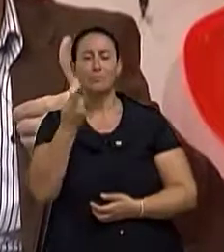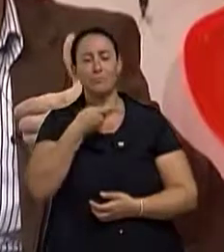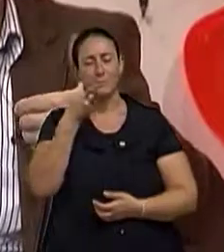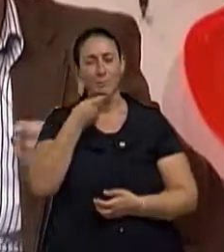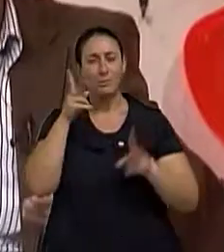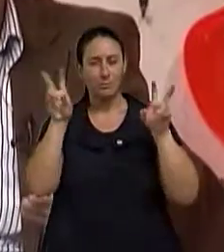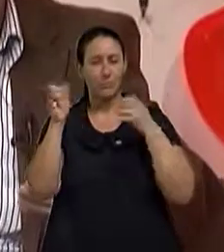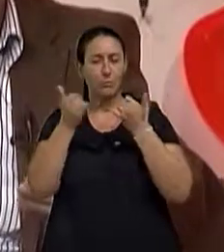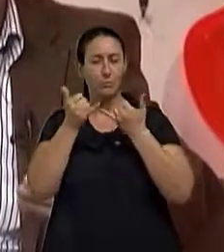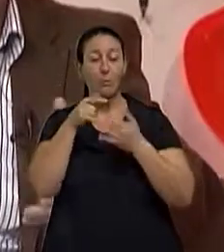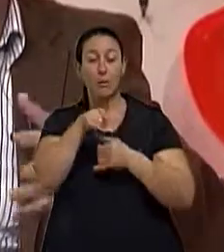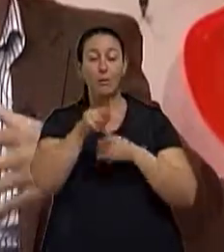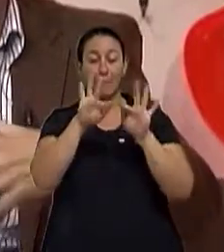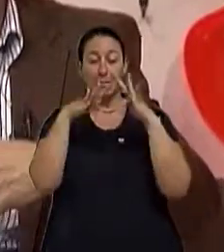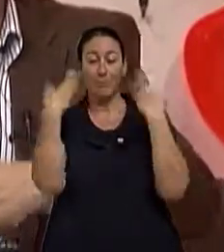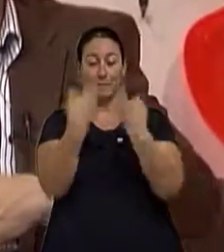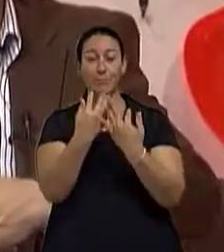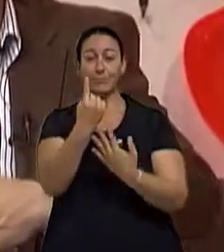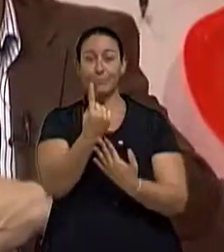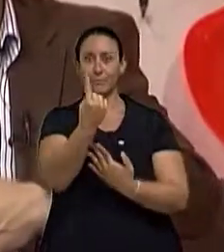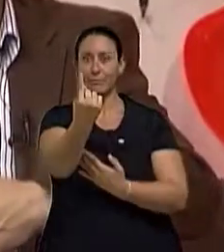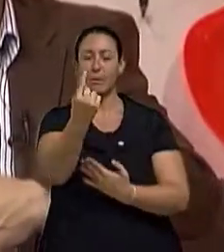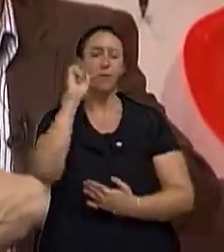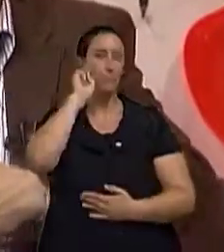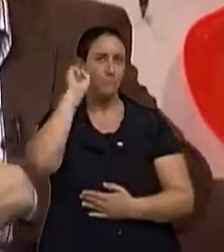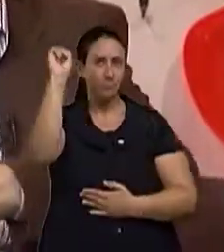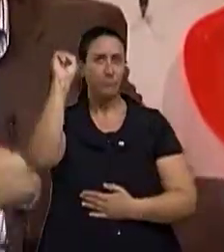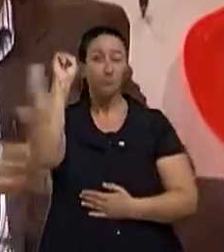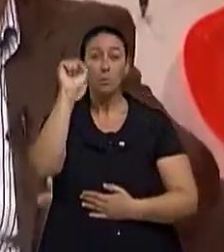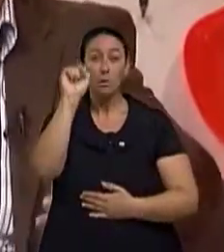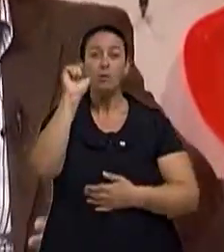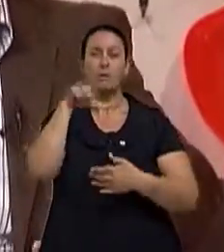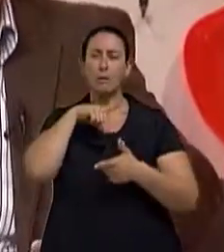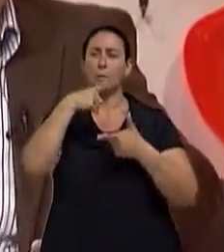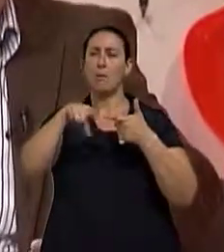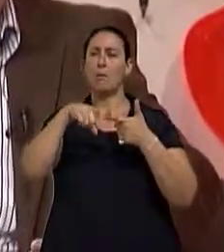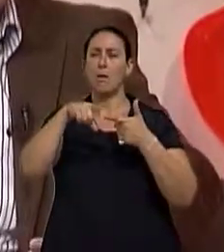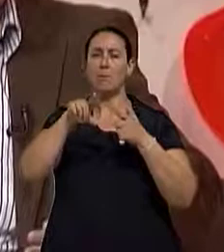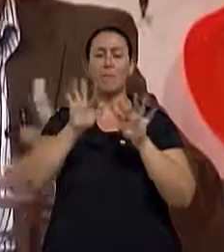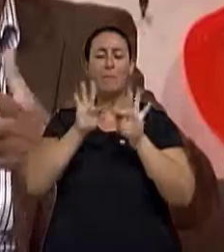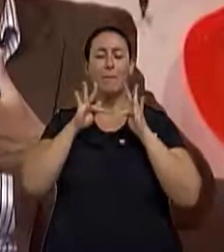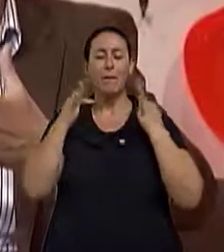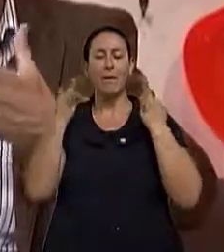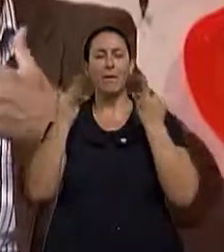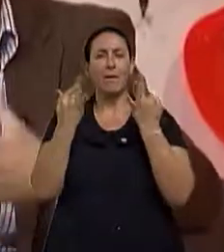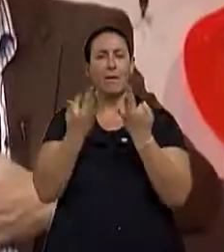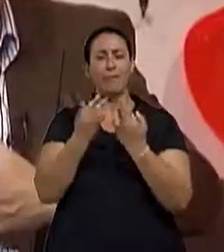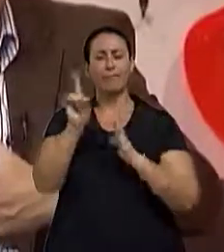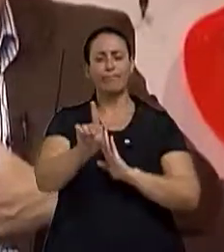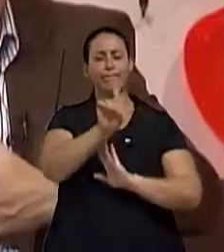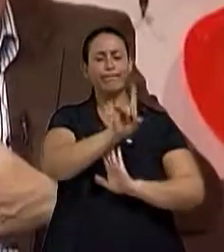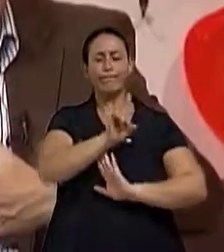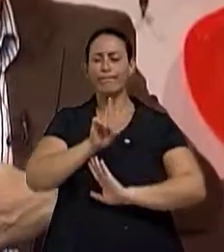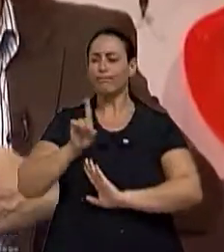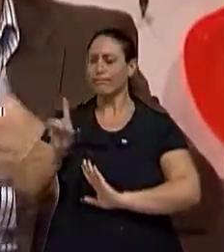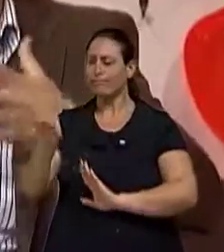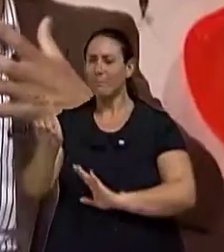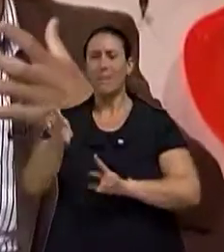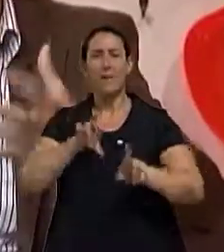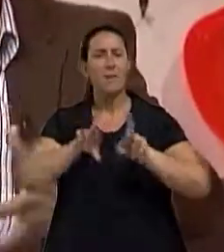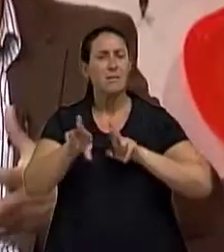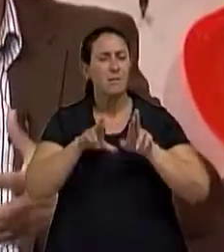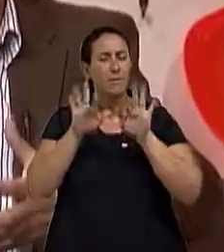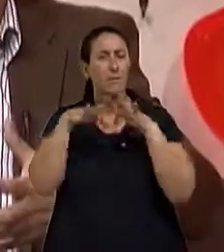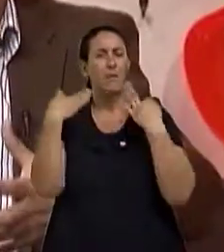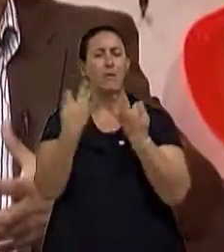pessoa comete o suicídio, na verdade, ela está afetando uma série de pessoas. Seja nas suas relações familiares,